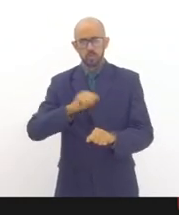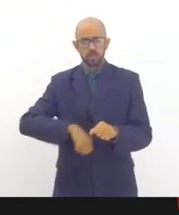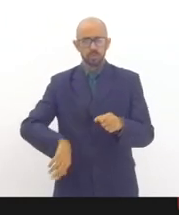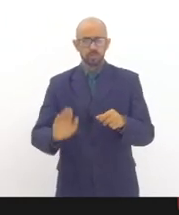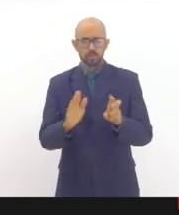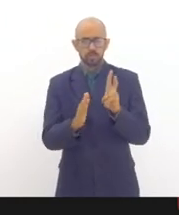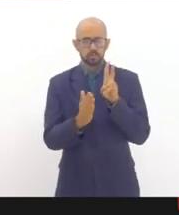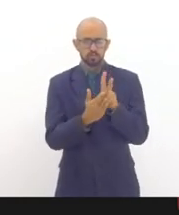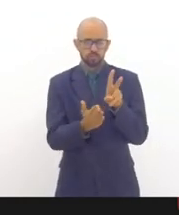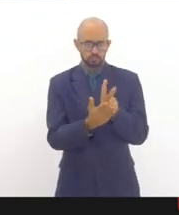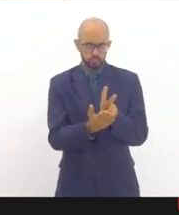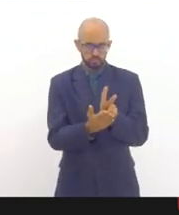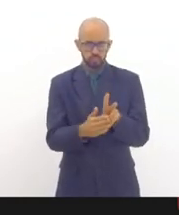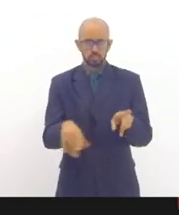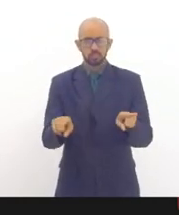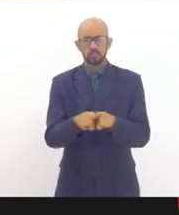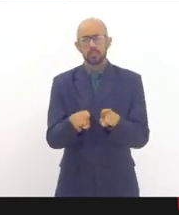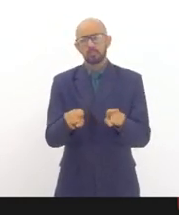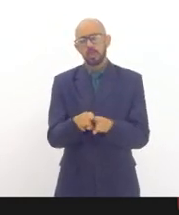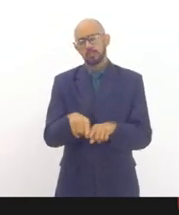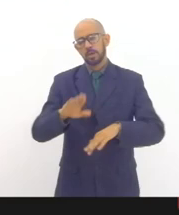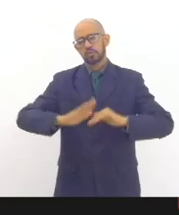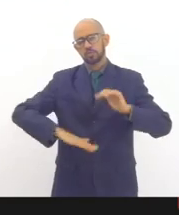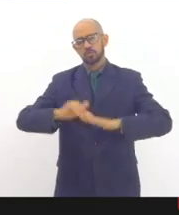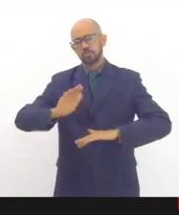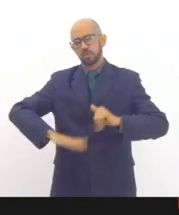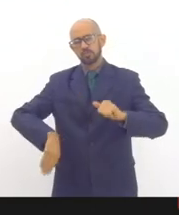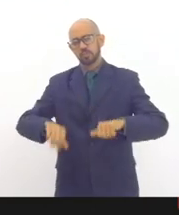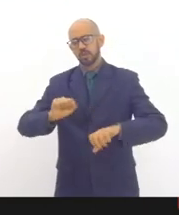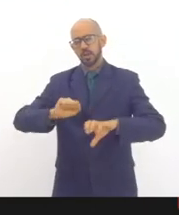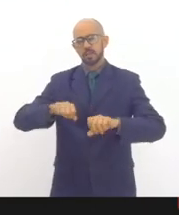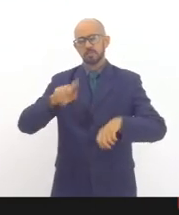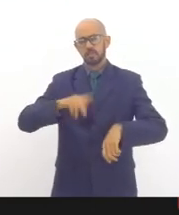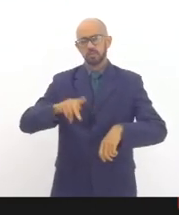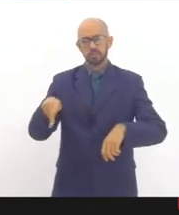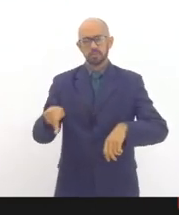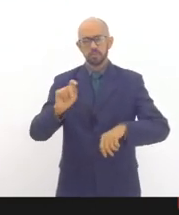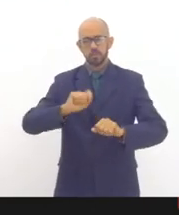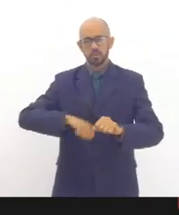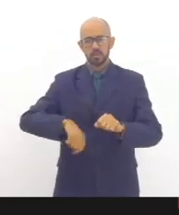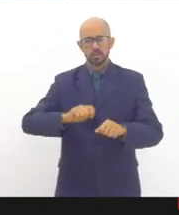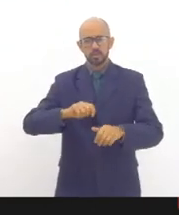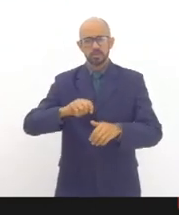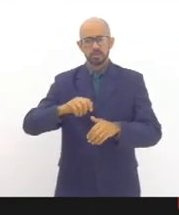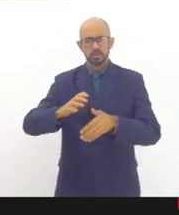indígenas, como para os professores de signos, né?